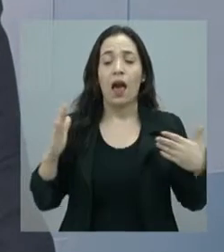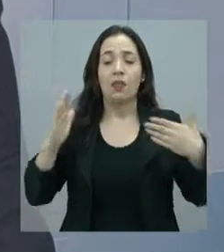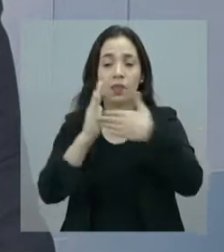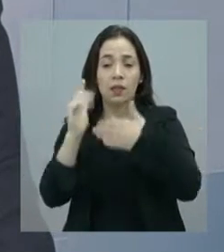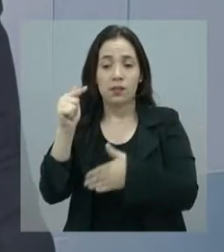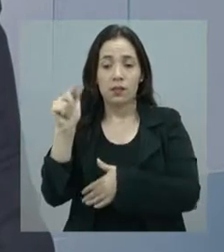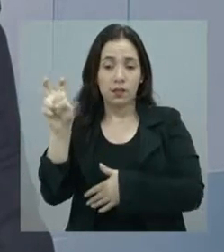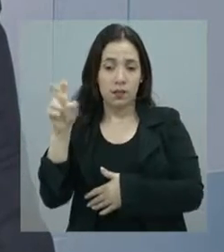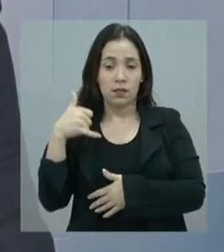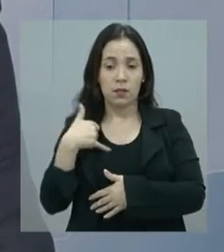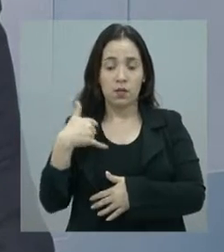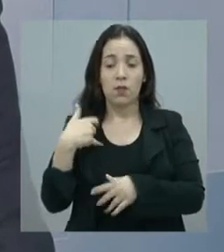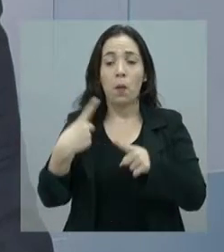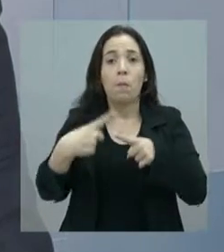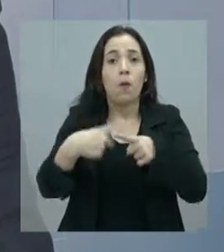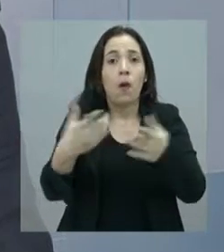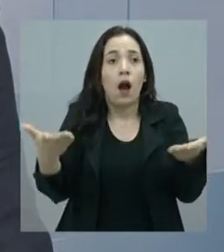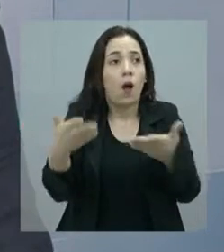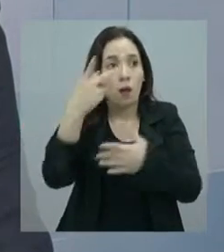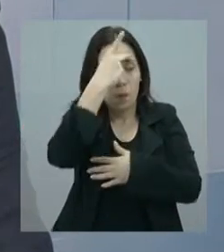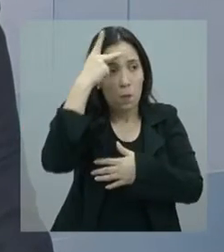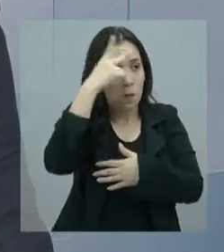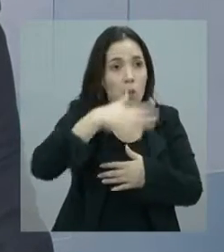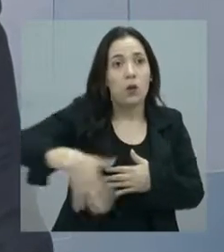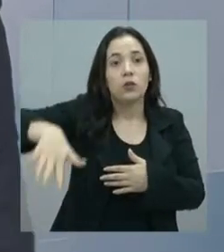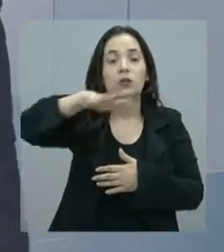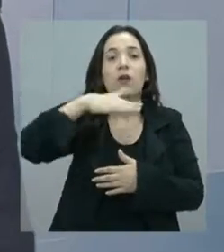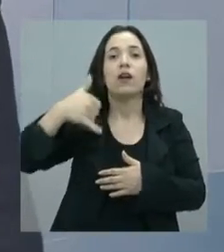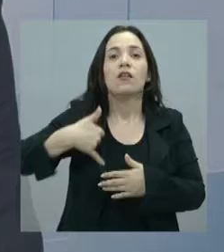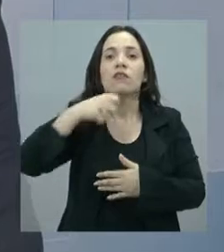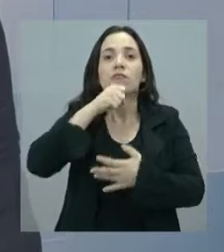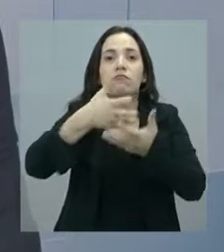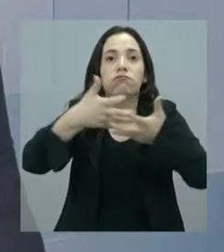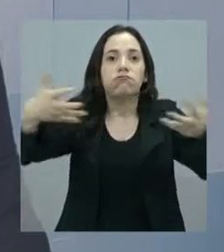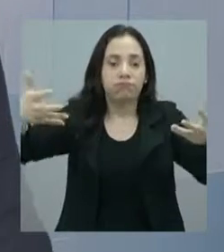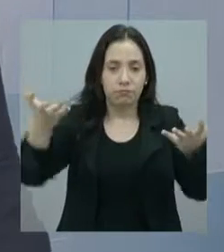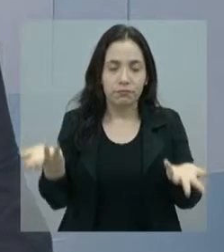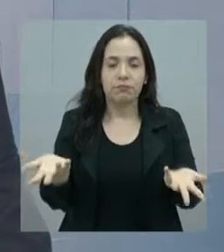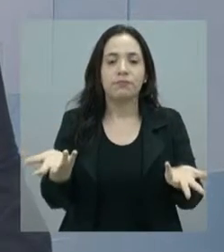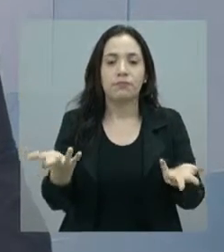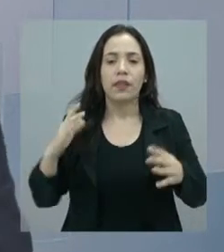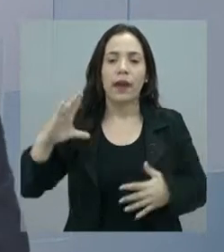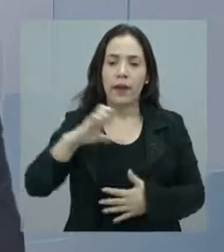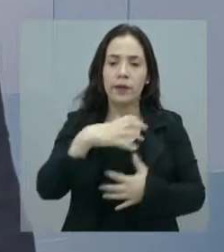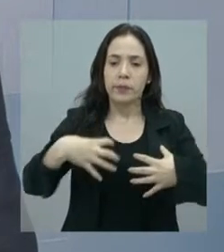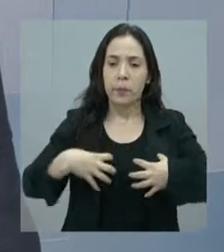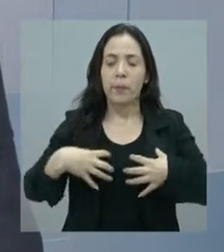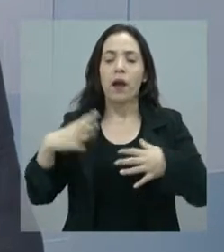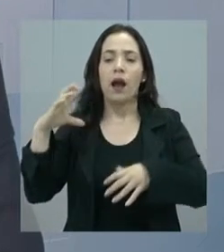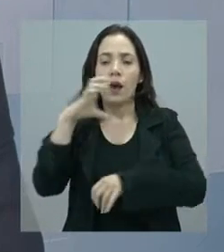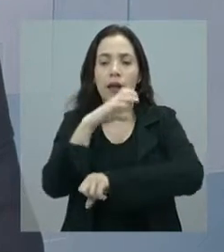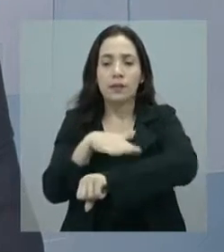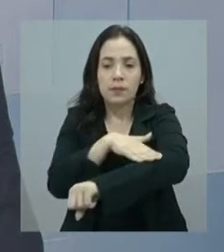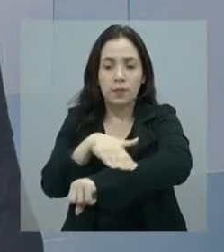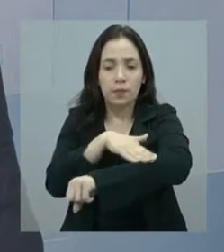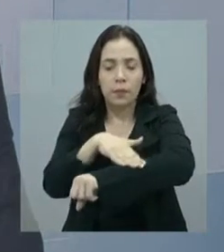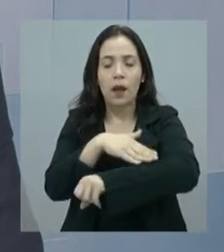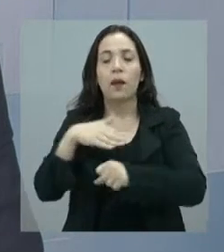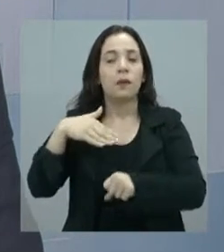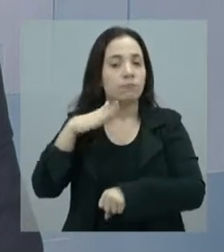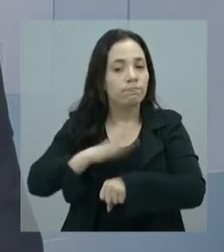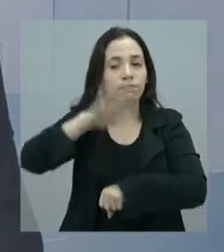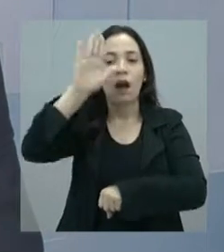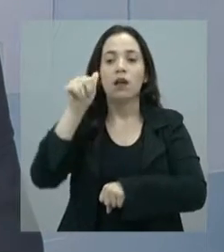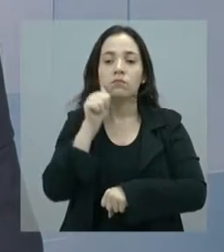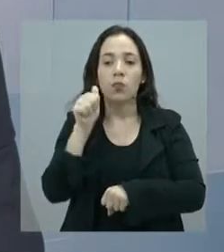tem expectativa de vida, de 9 anos pelo menos. O câncer de mama, excluído o câncer de pele, é a principal causa de